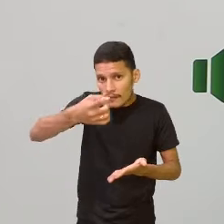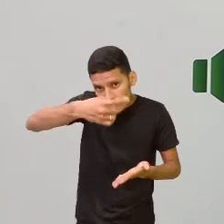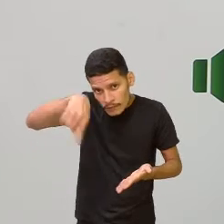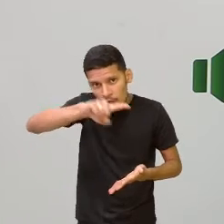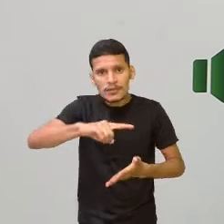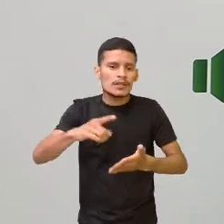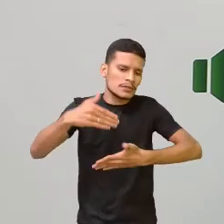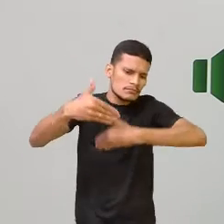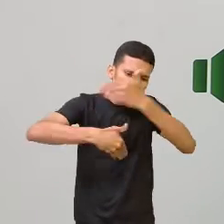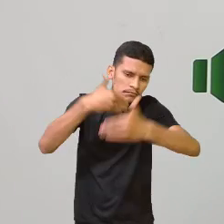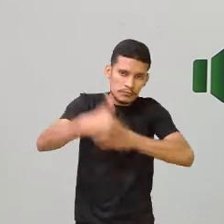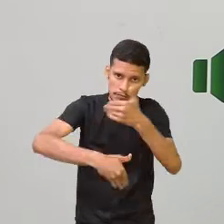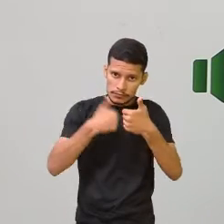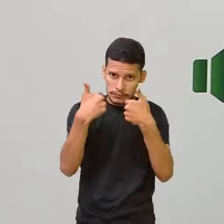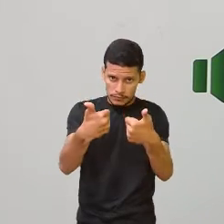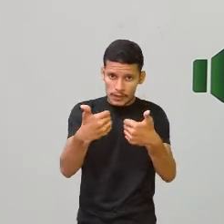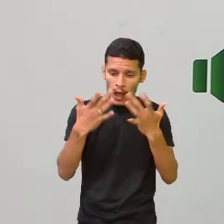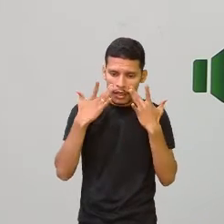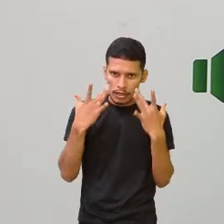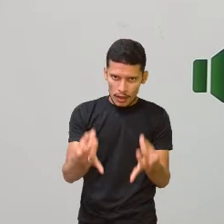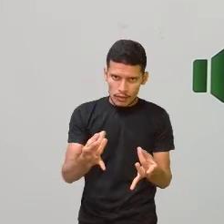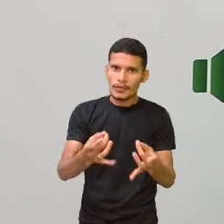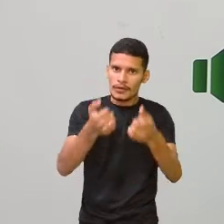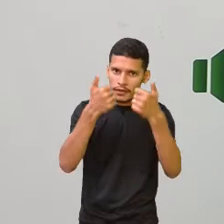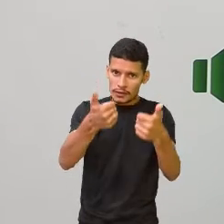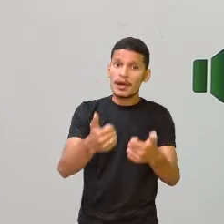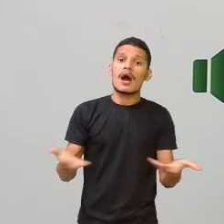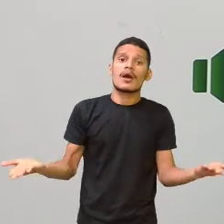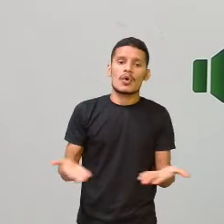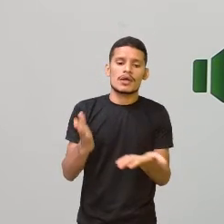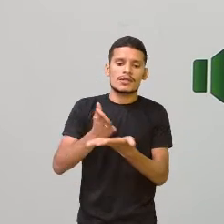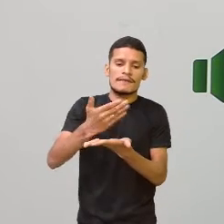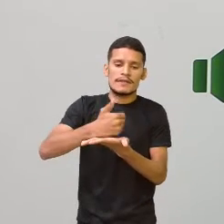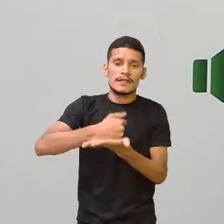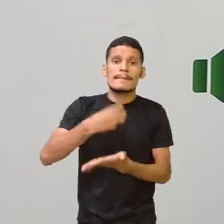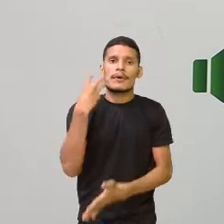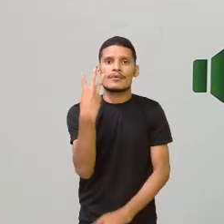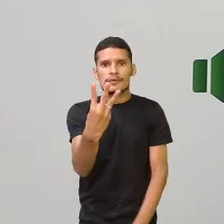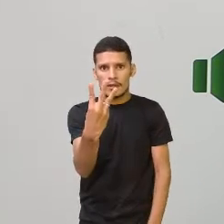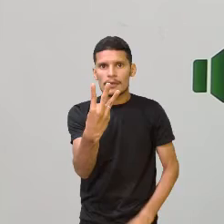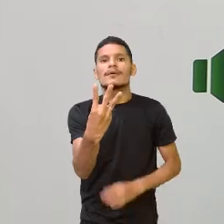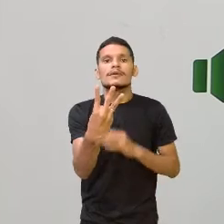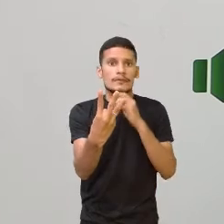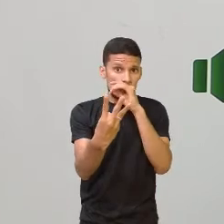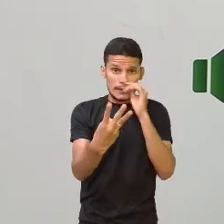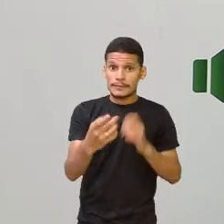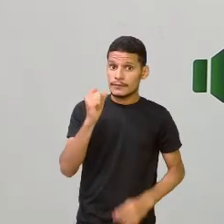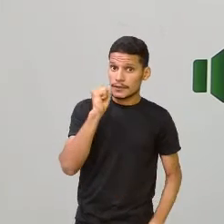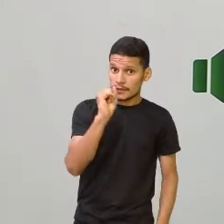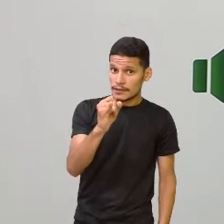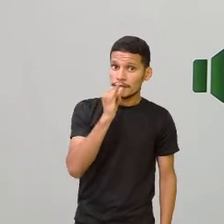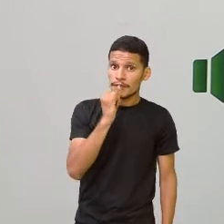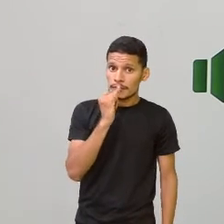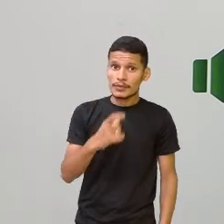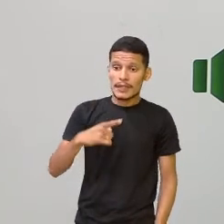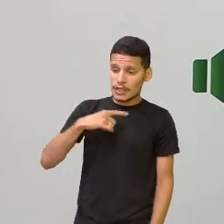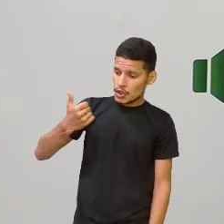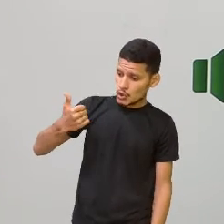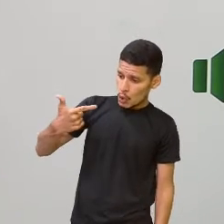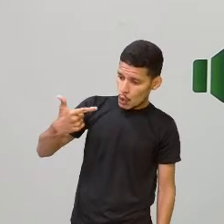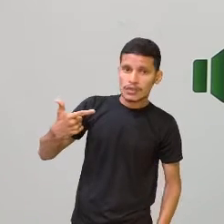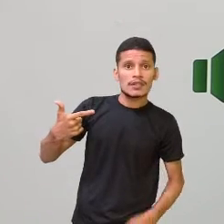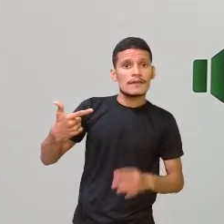mundo atento. Vamos fazer essa divisão por 3. Se eu vou ter as 12 frutas, eu